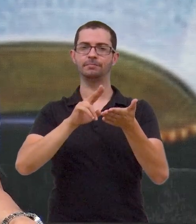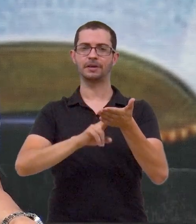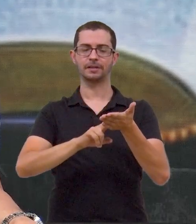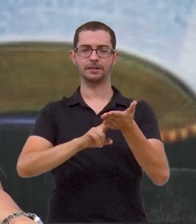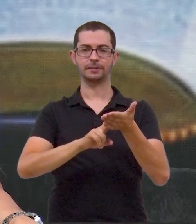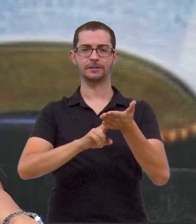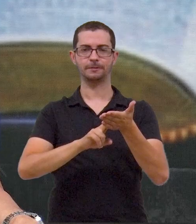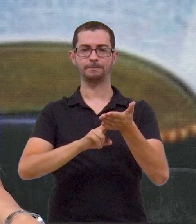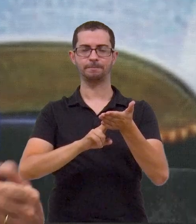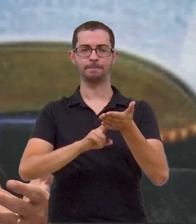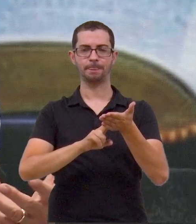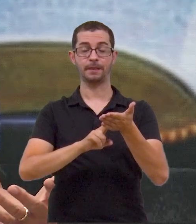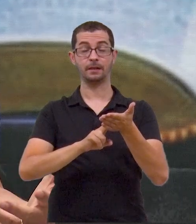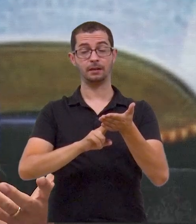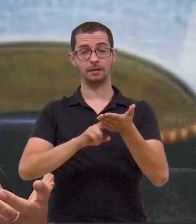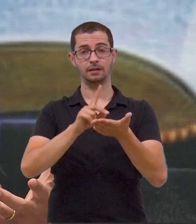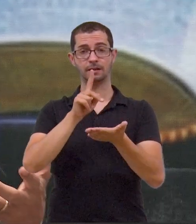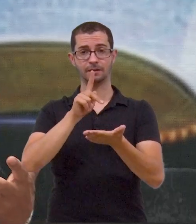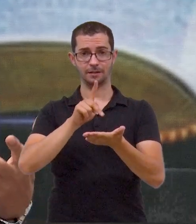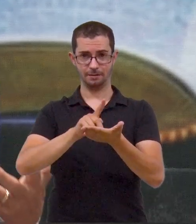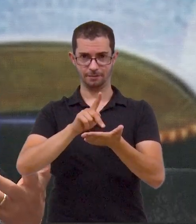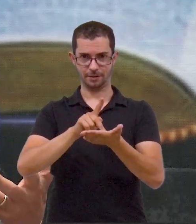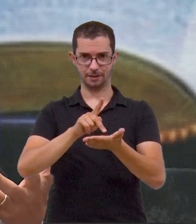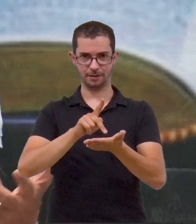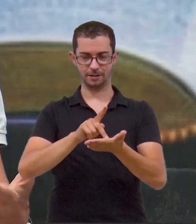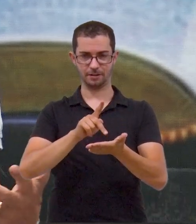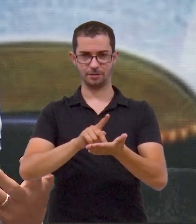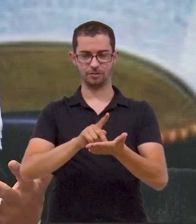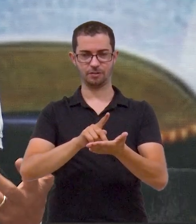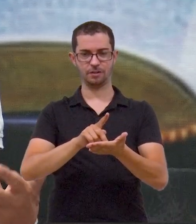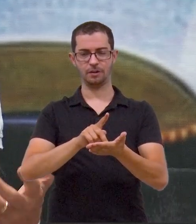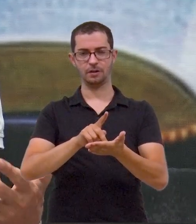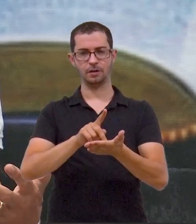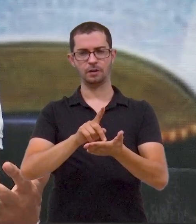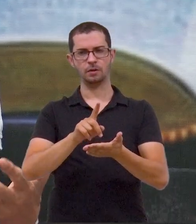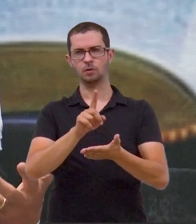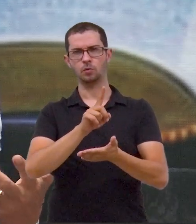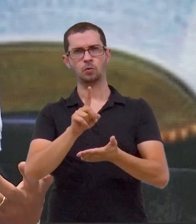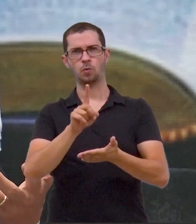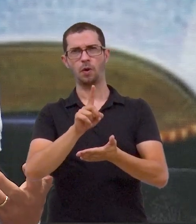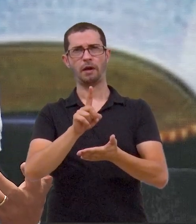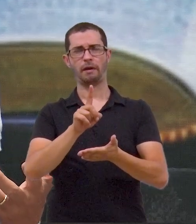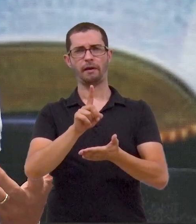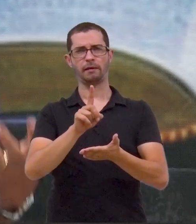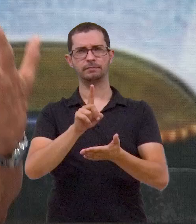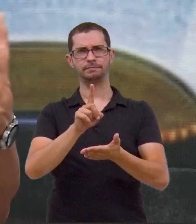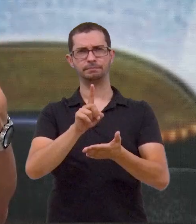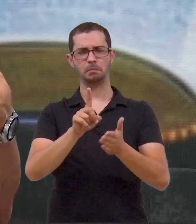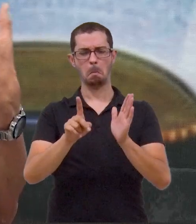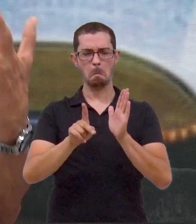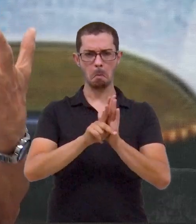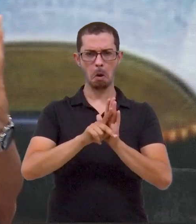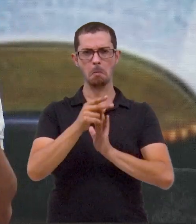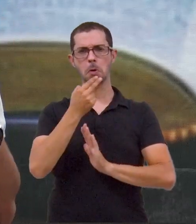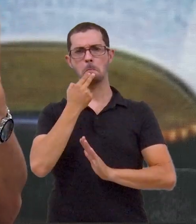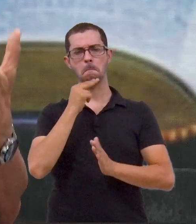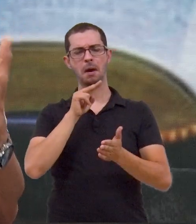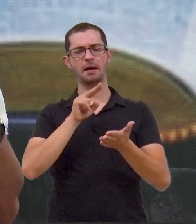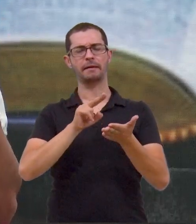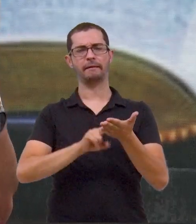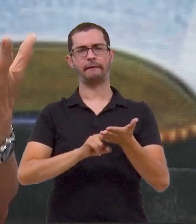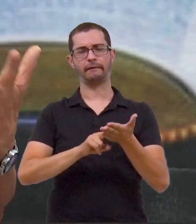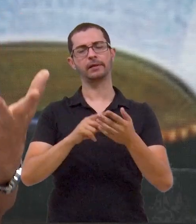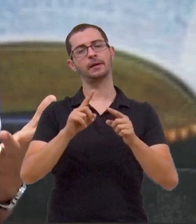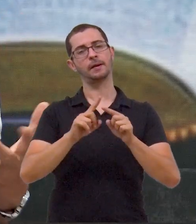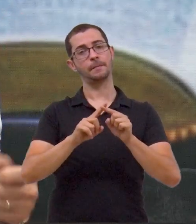que, na verdade, ela nem é propriamente considerada uma carta em si, porque ela não tem assim